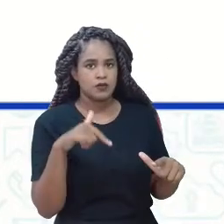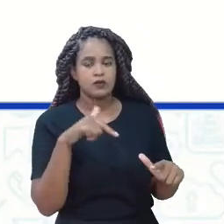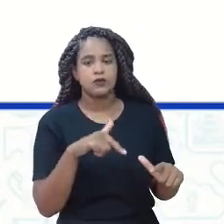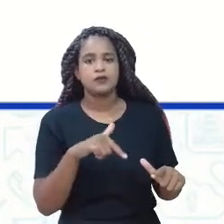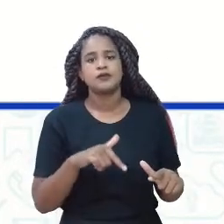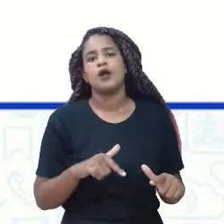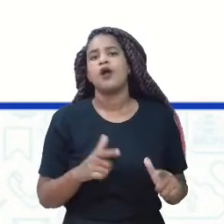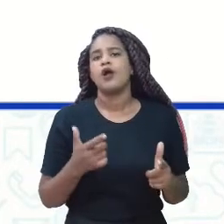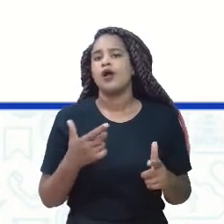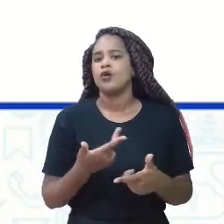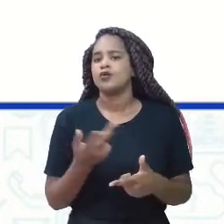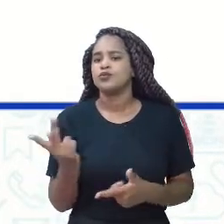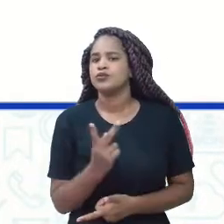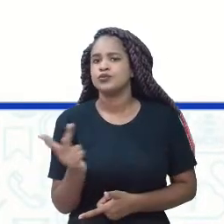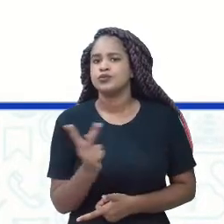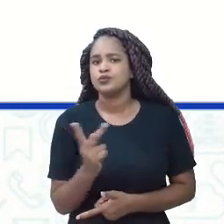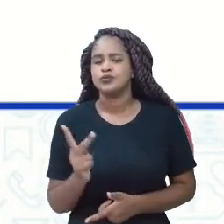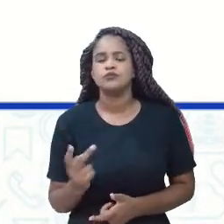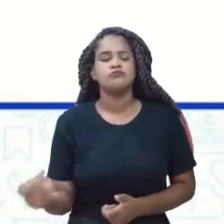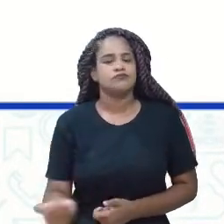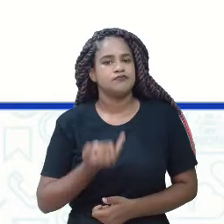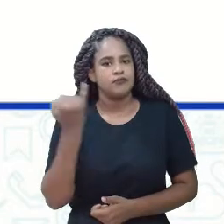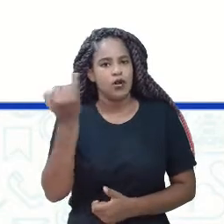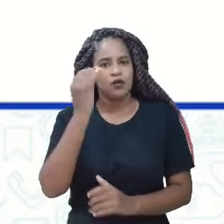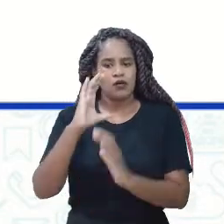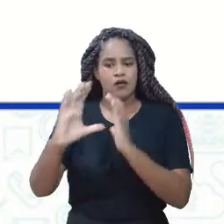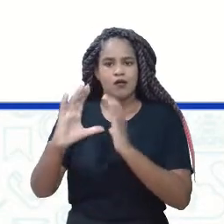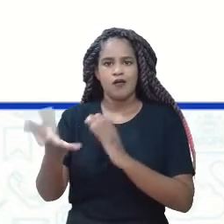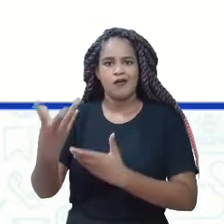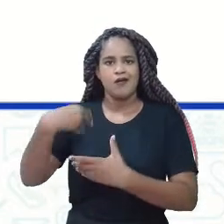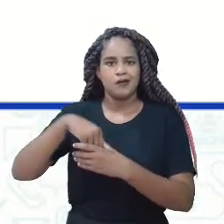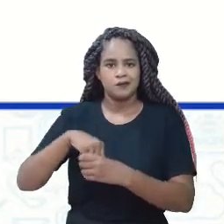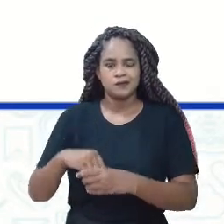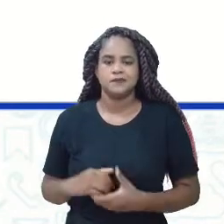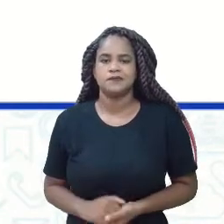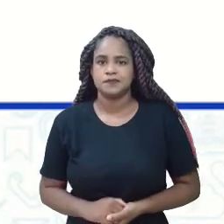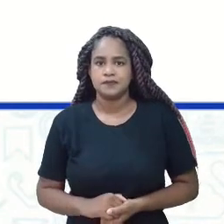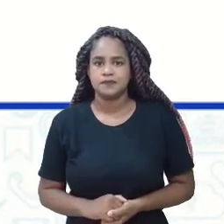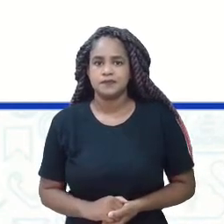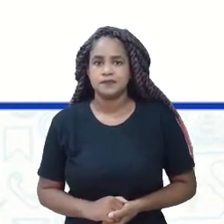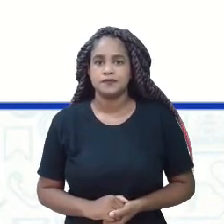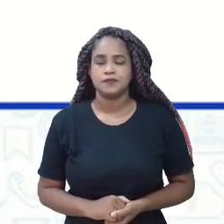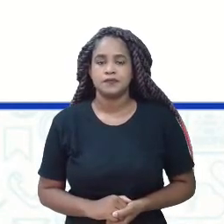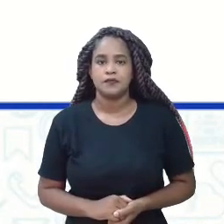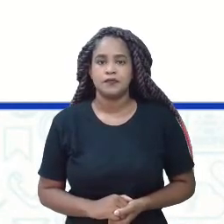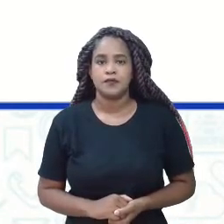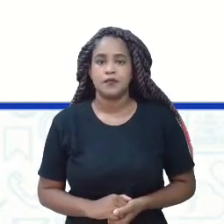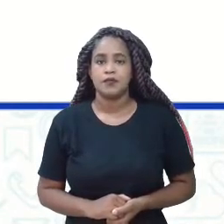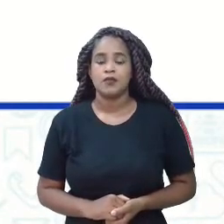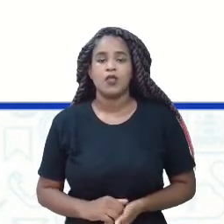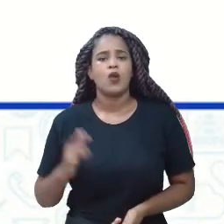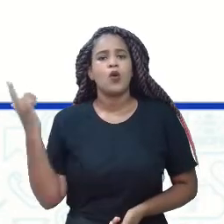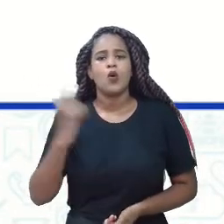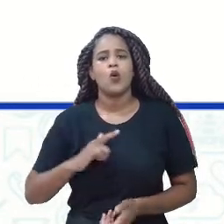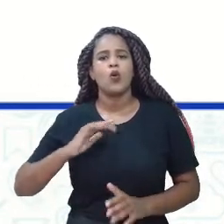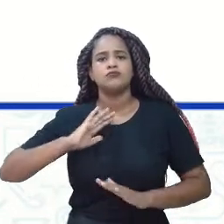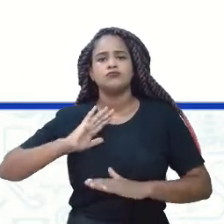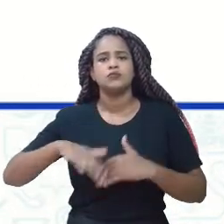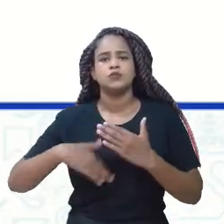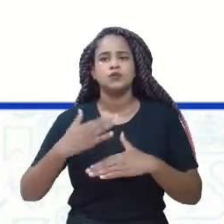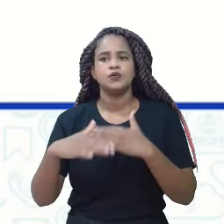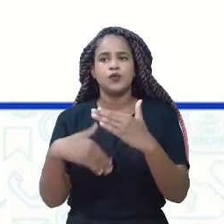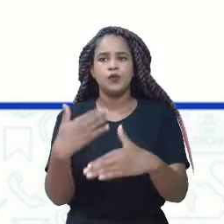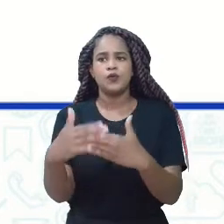componentes importantes para a comunicação. E esse processo, ele é desenvolvido